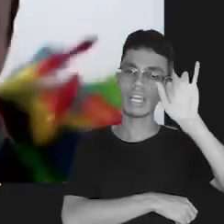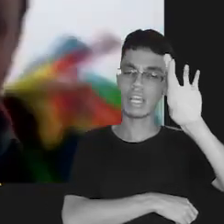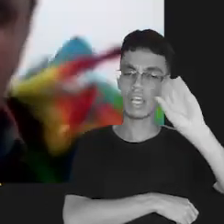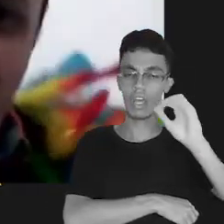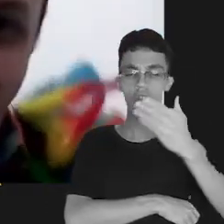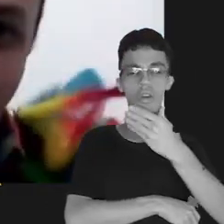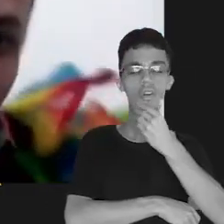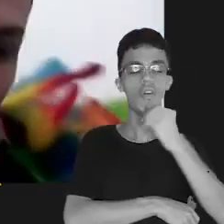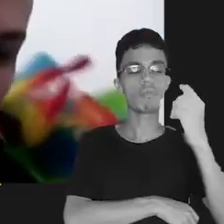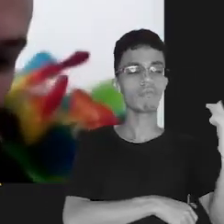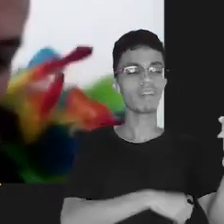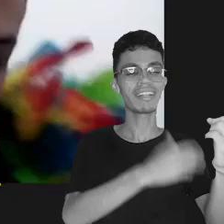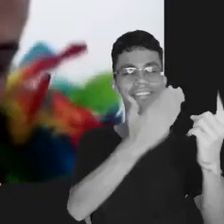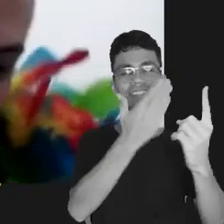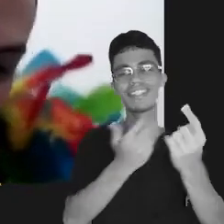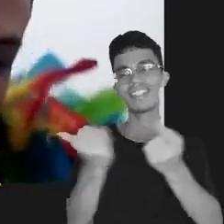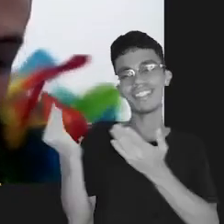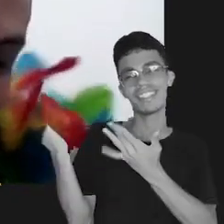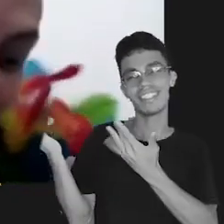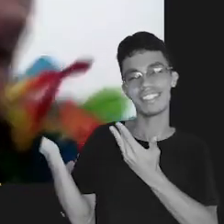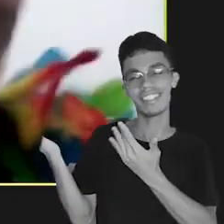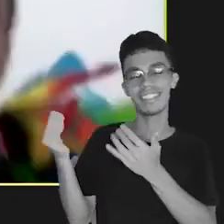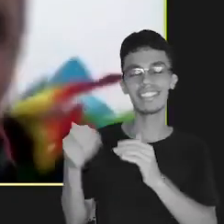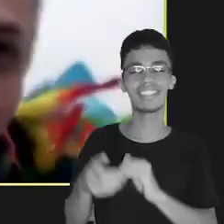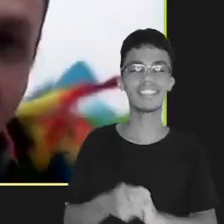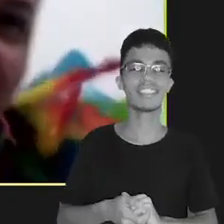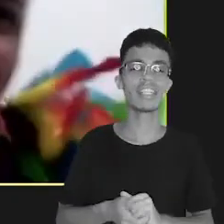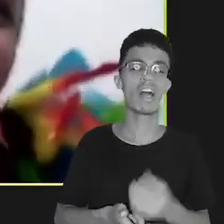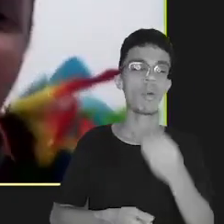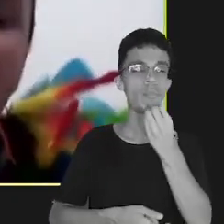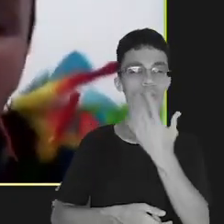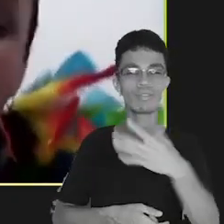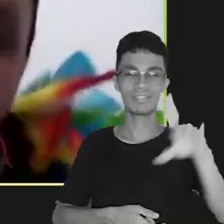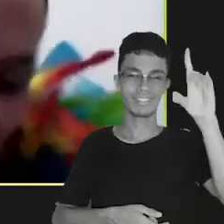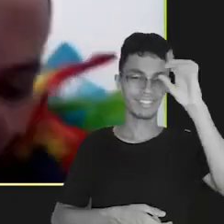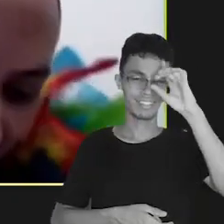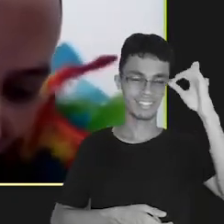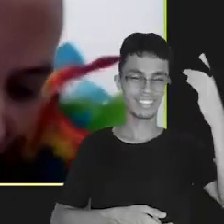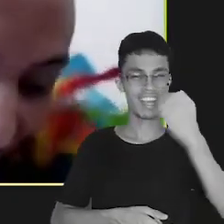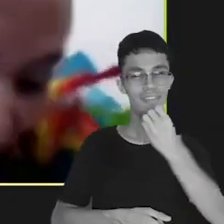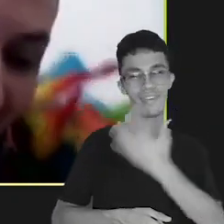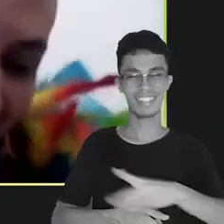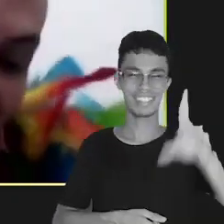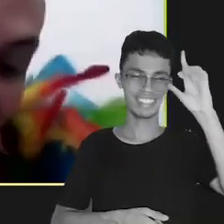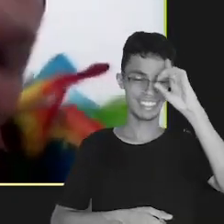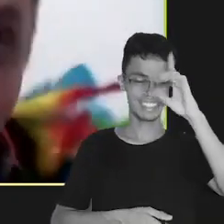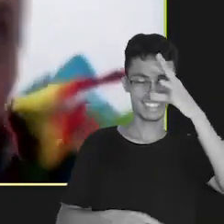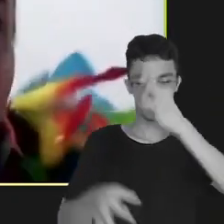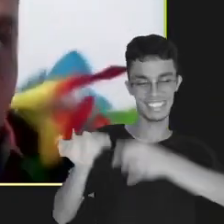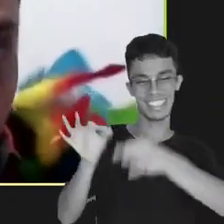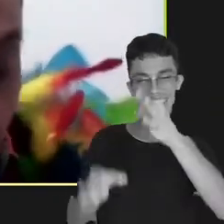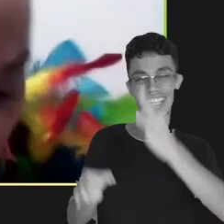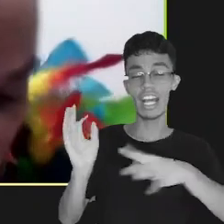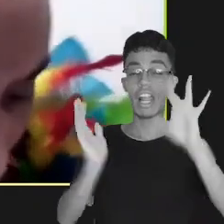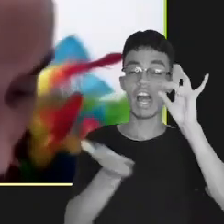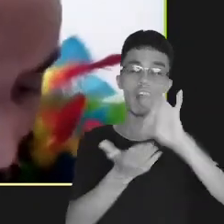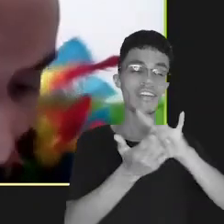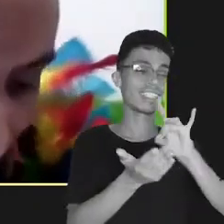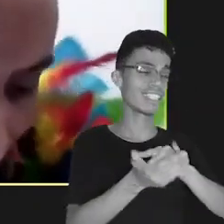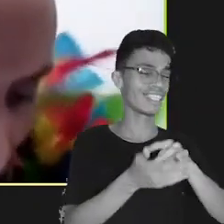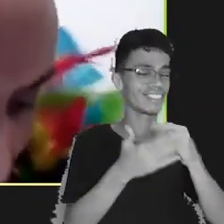Muito Bom jovem, de fala contente. Bom dia. Bom dia, excelências. Na verdade,